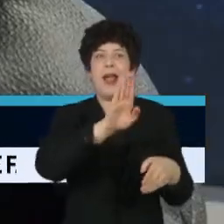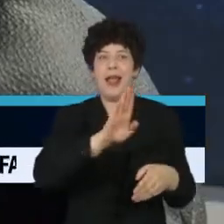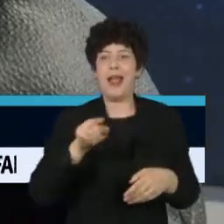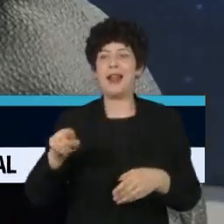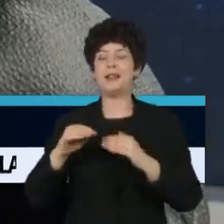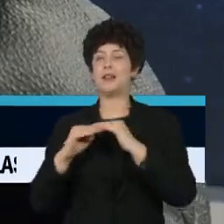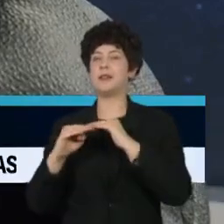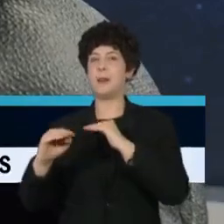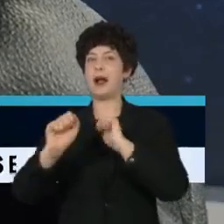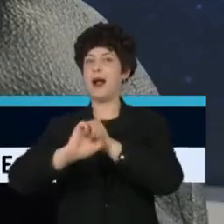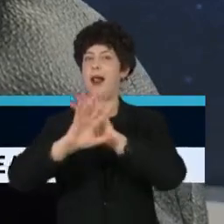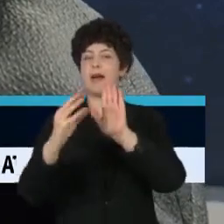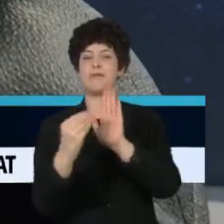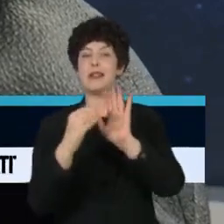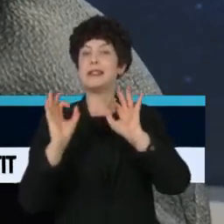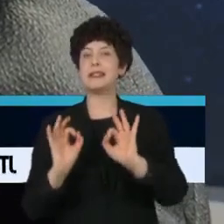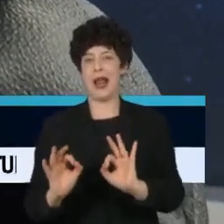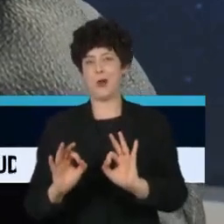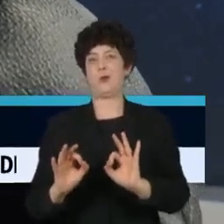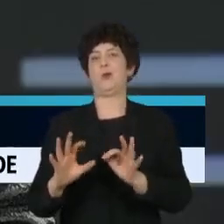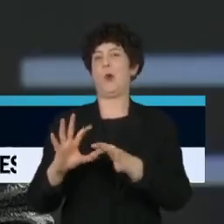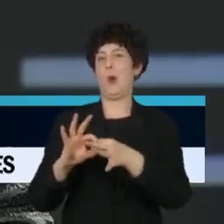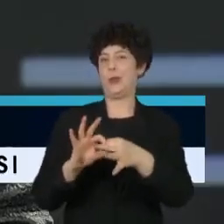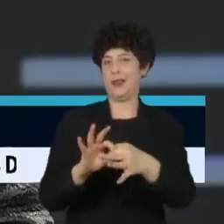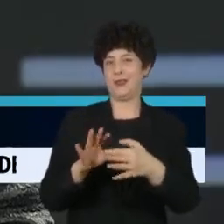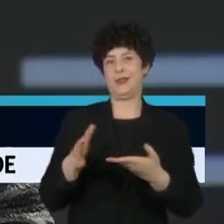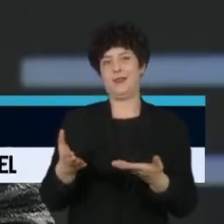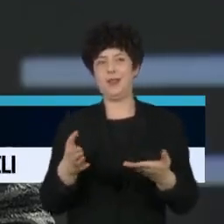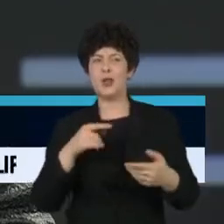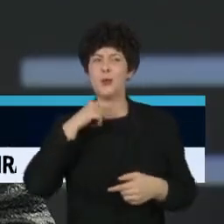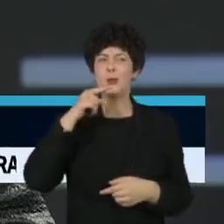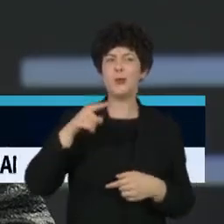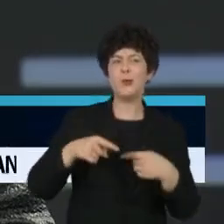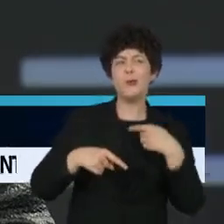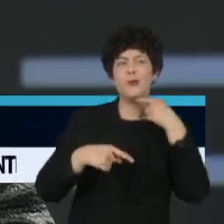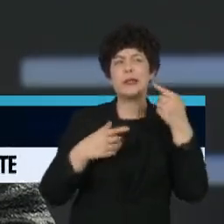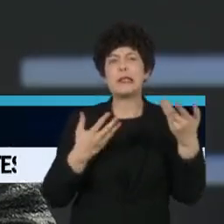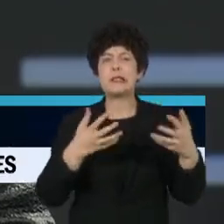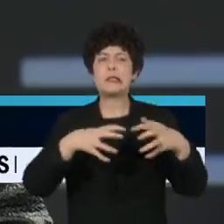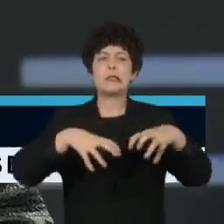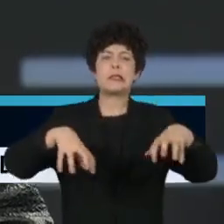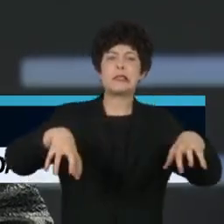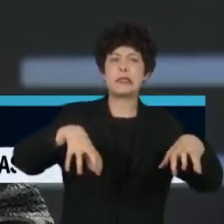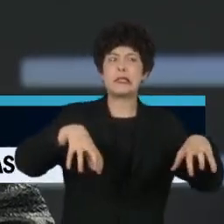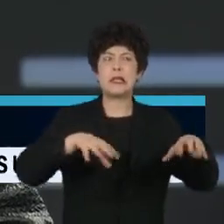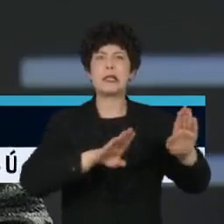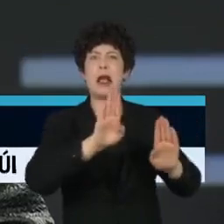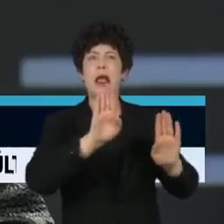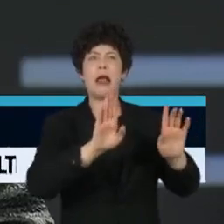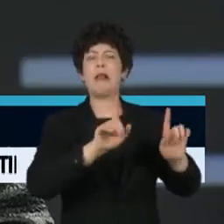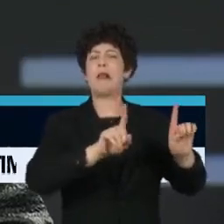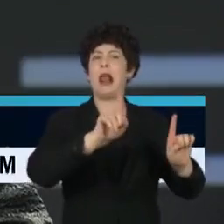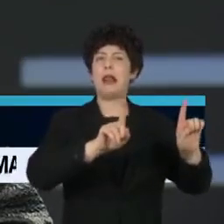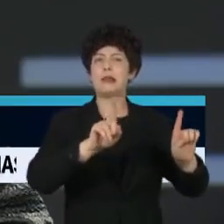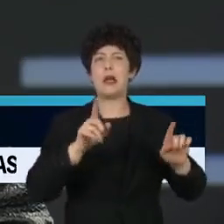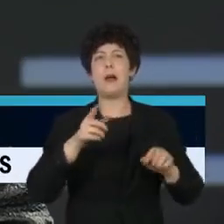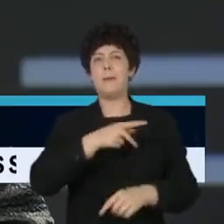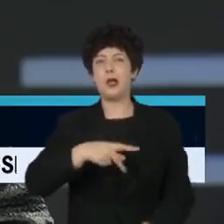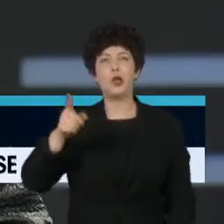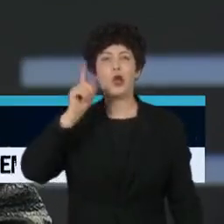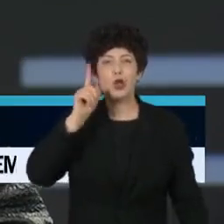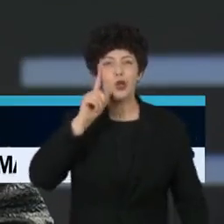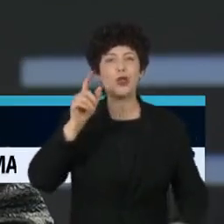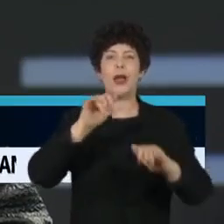de estabilidade de clareza no cenário um cenário eleitoral Bastante polarizado e com o presidente todo